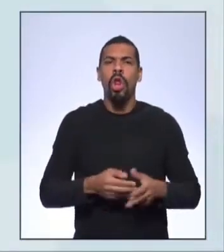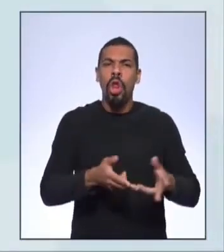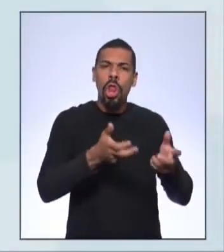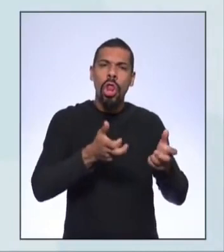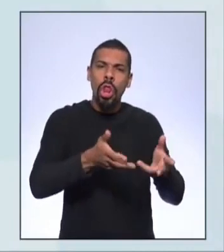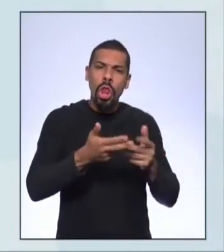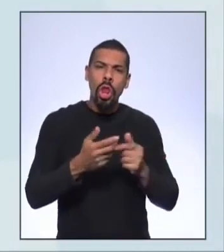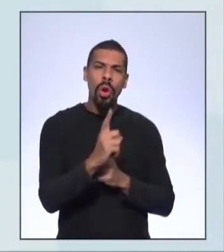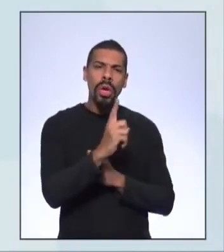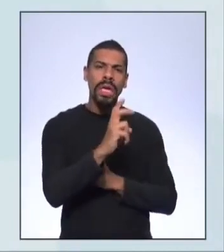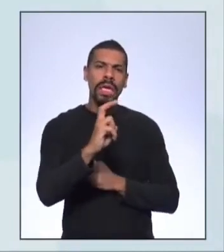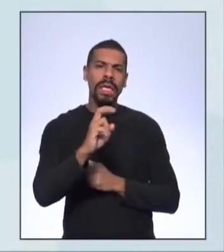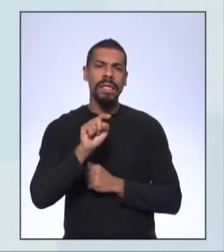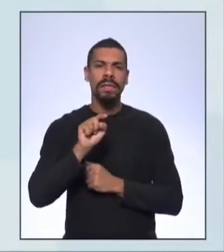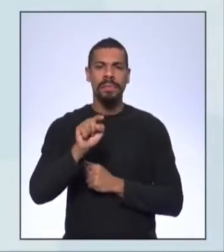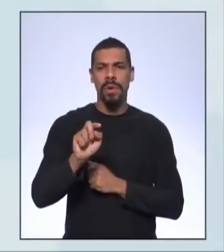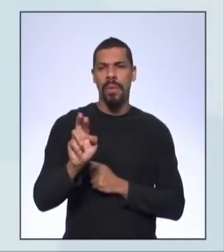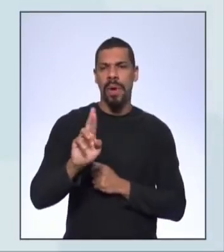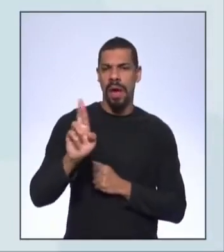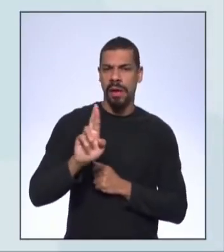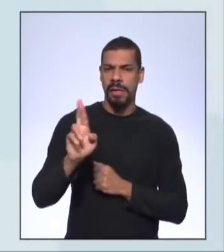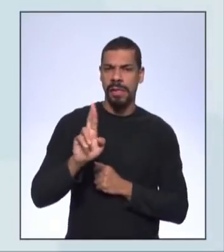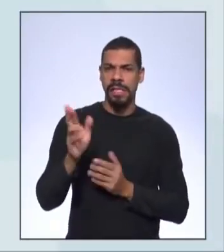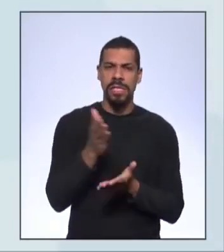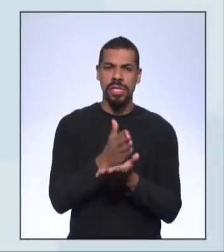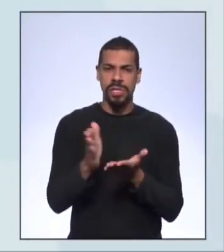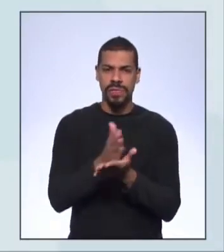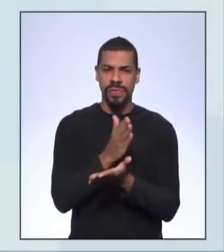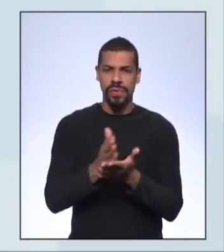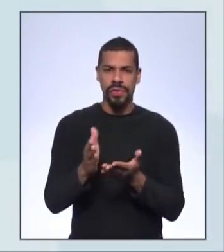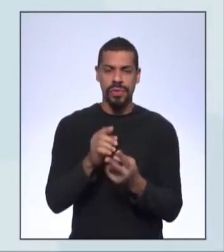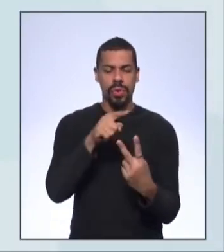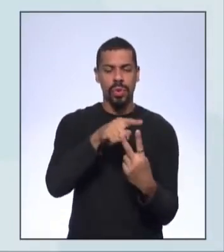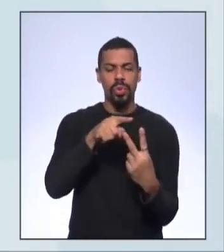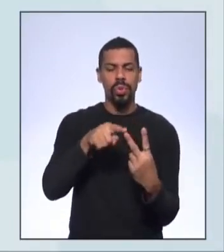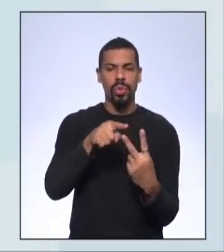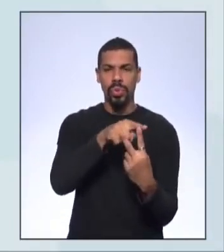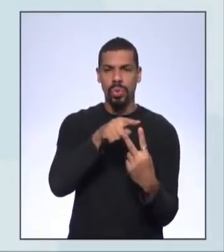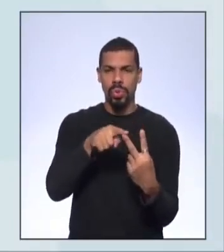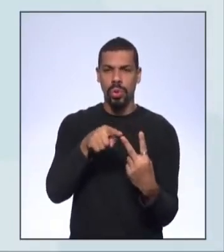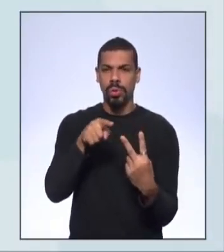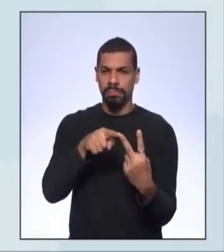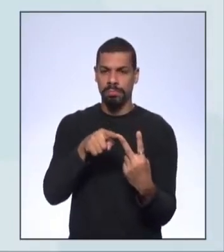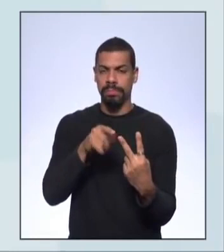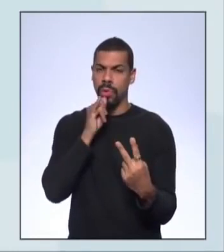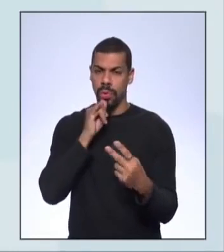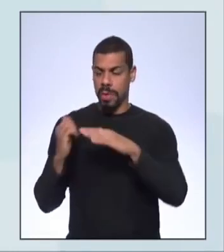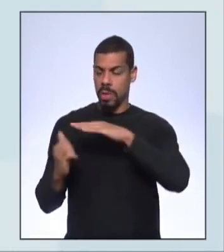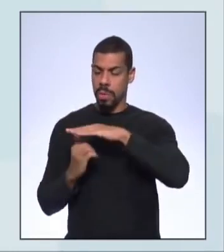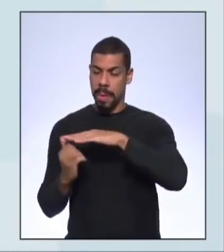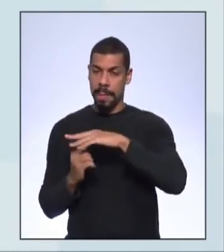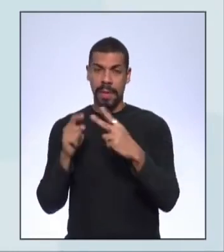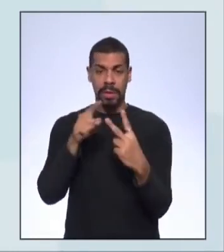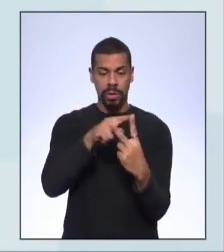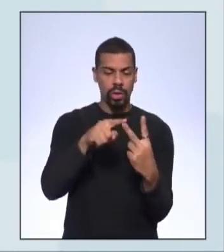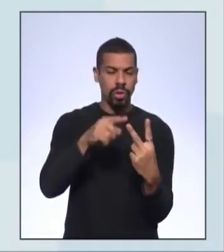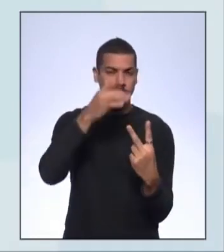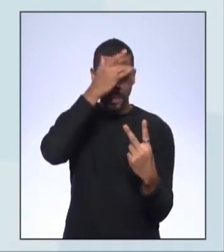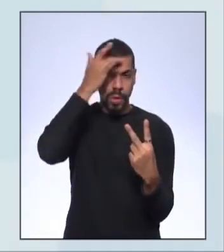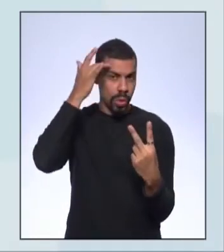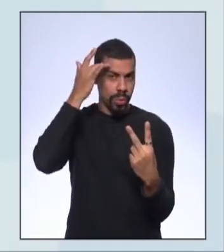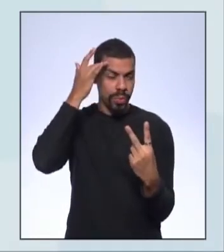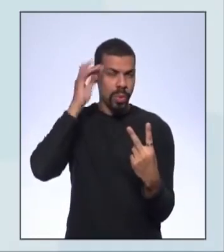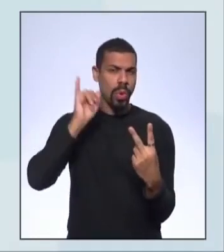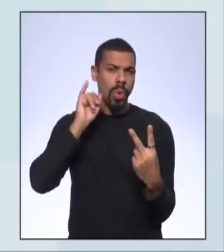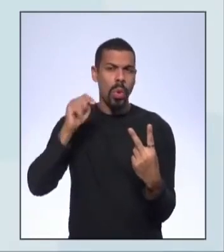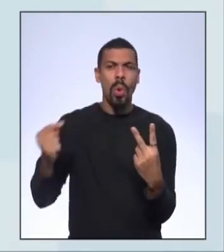de 15 mil reais foi dividido entre 2 sócios. Então, tinha lá numa empresa 2 sócios. Porém, o